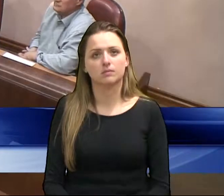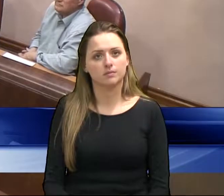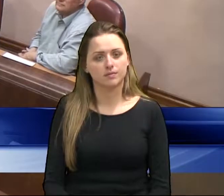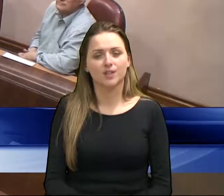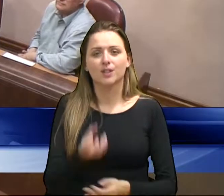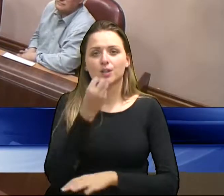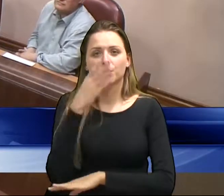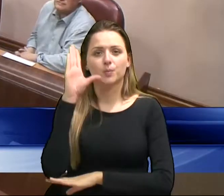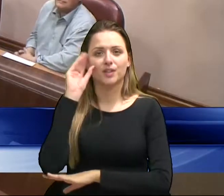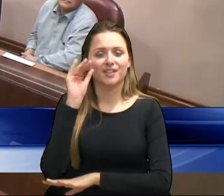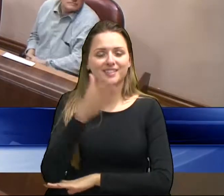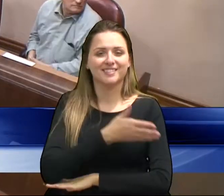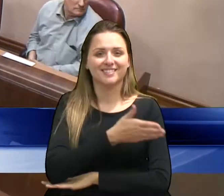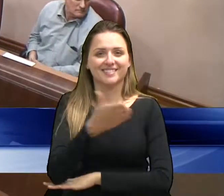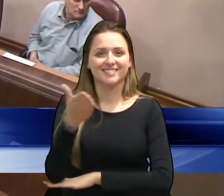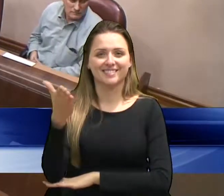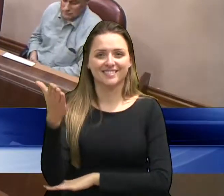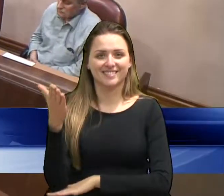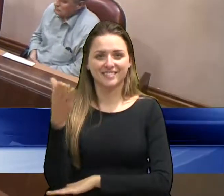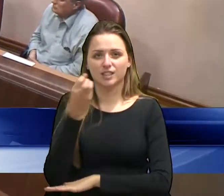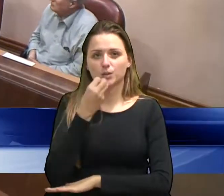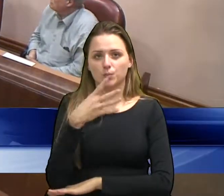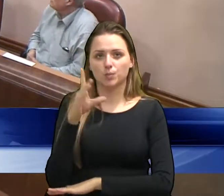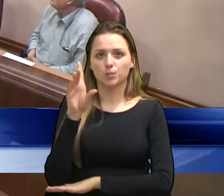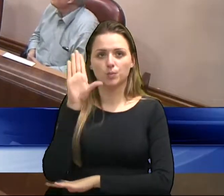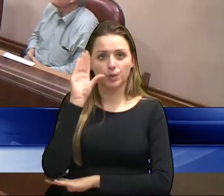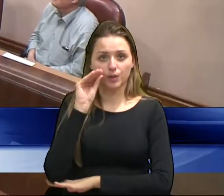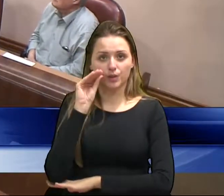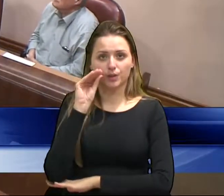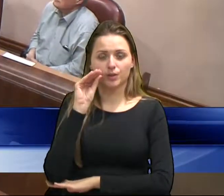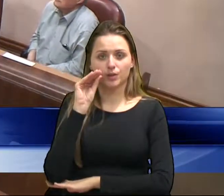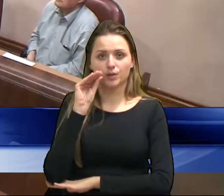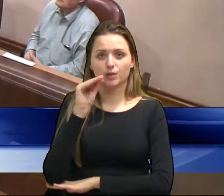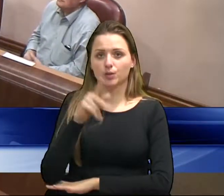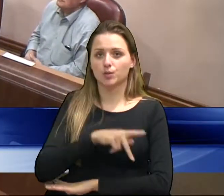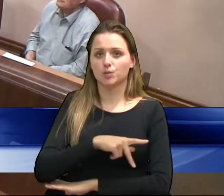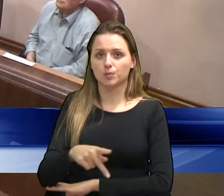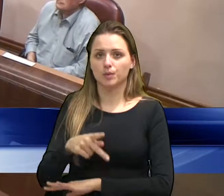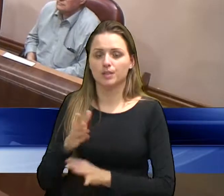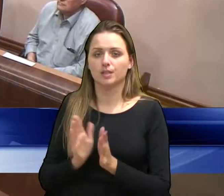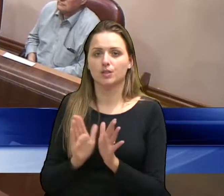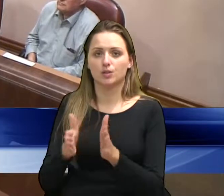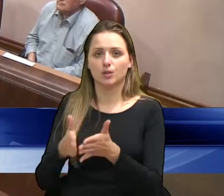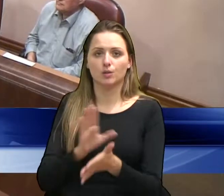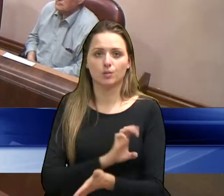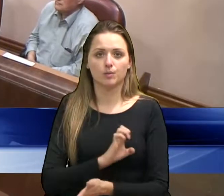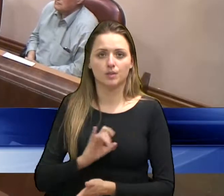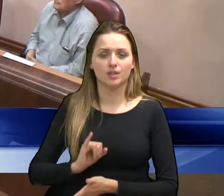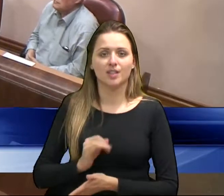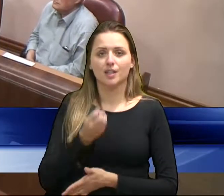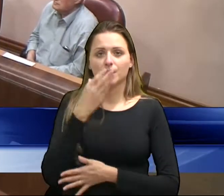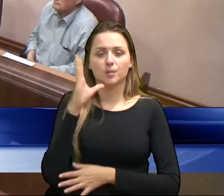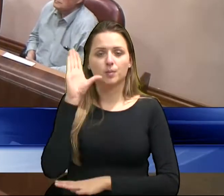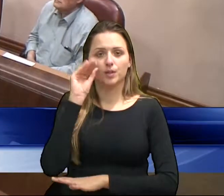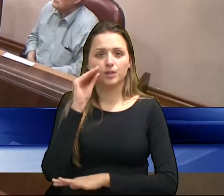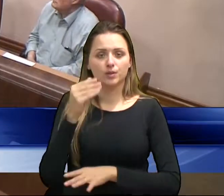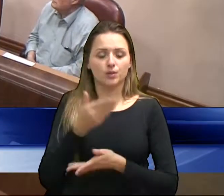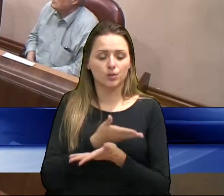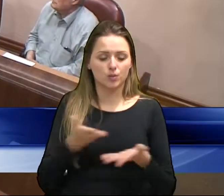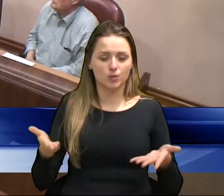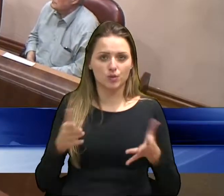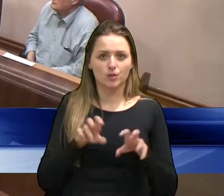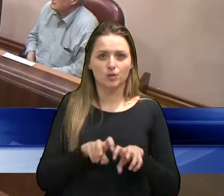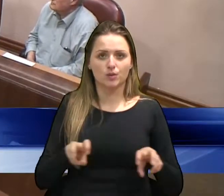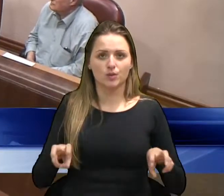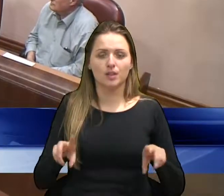Boa noite a todos. Boa noite, presidente de Carlos dessa comissão. Boa noite às pessoas da mesa,